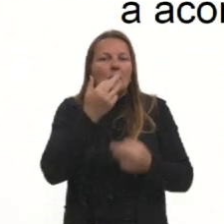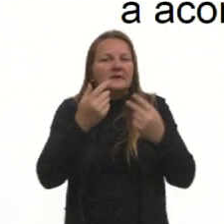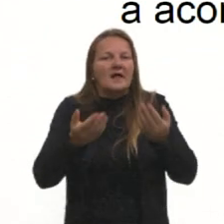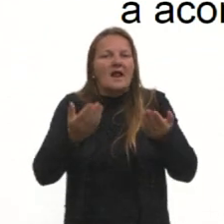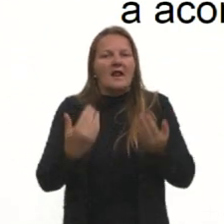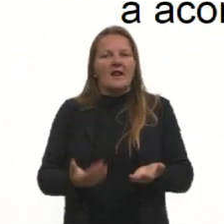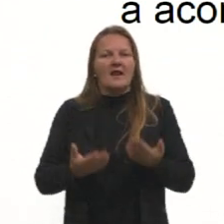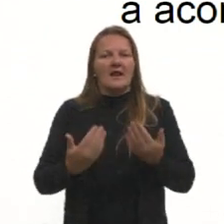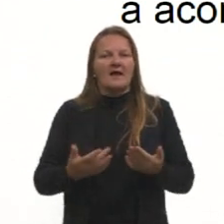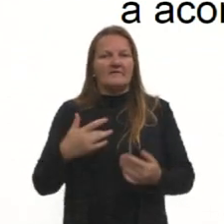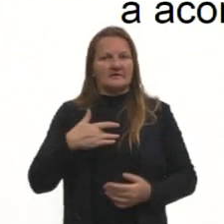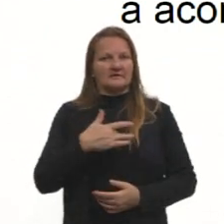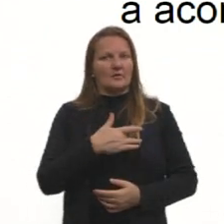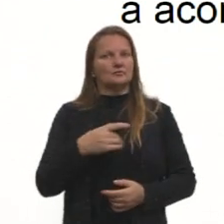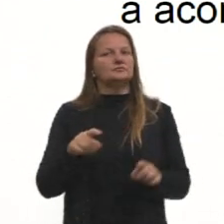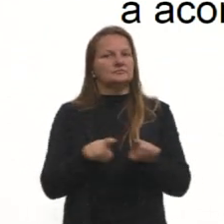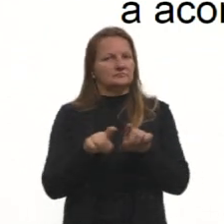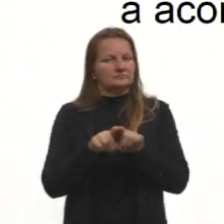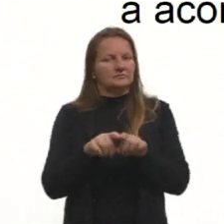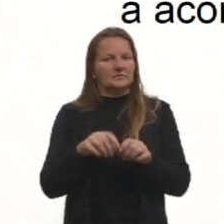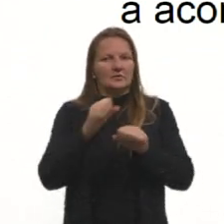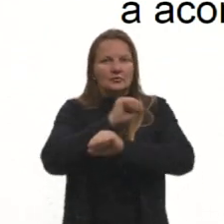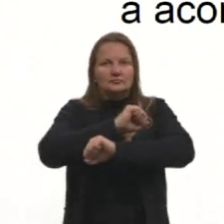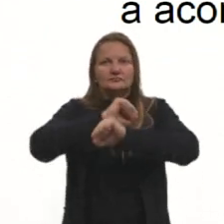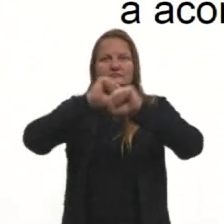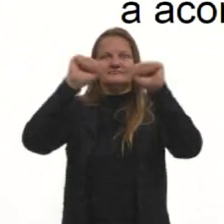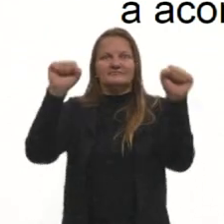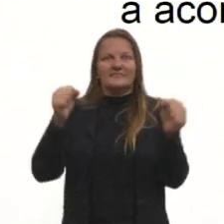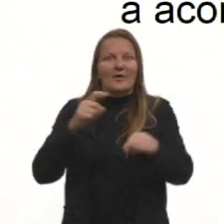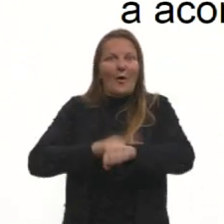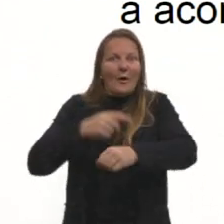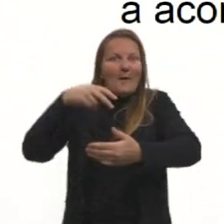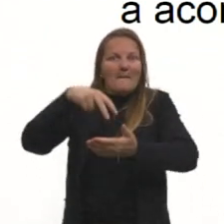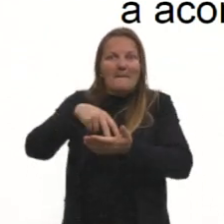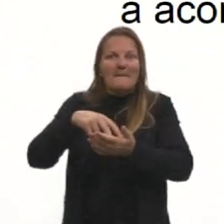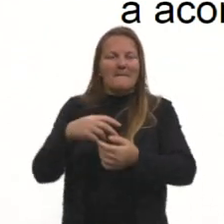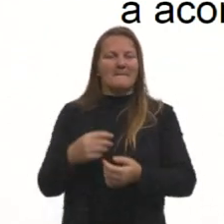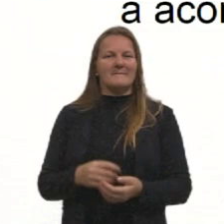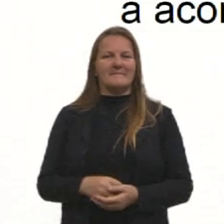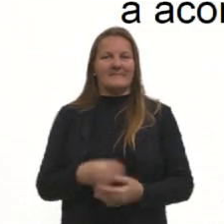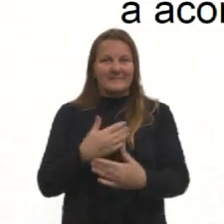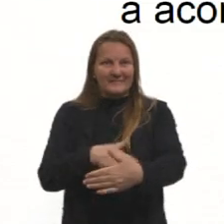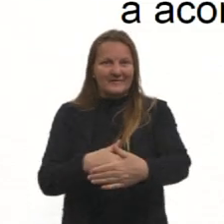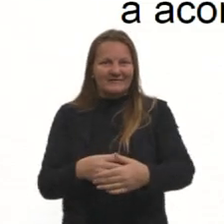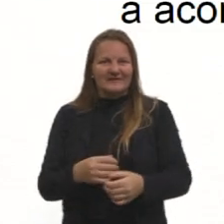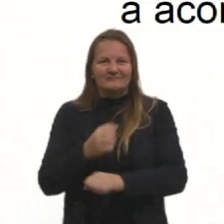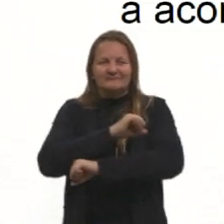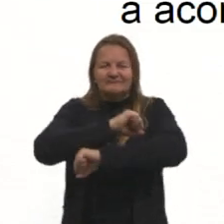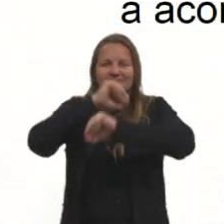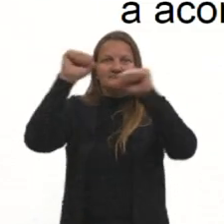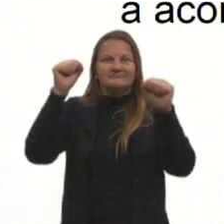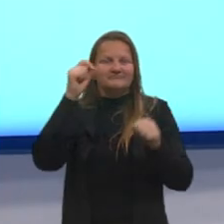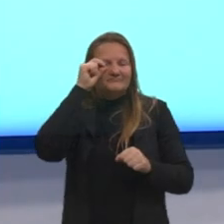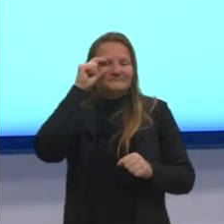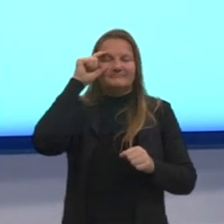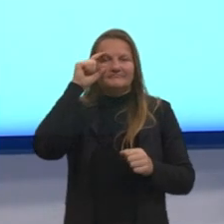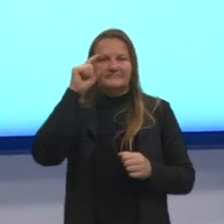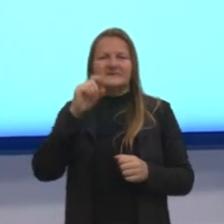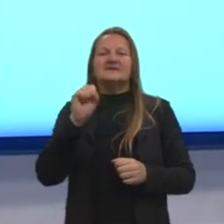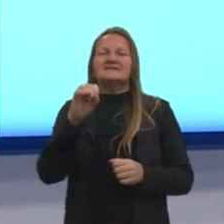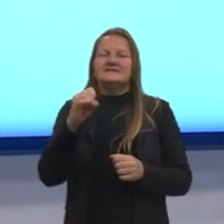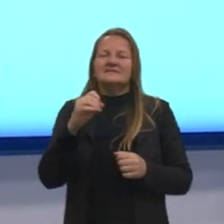saudável também ajudará a acordar bem no dia seguinte aquilo que eu falei para vocês né quando a gente não consegue dormir bem